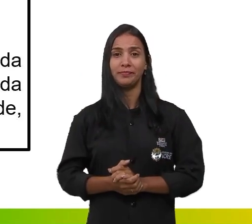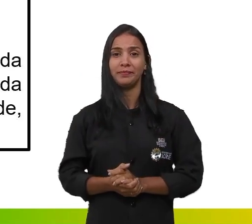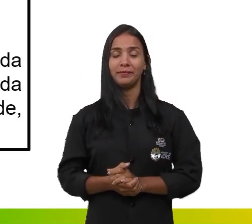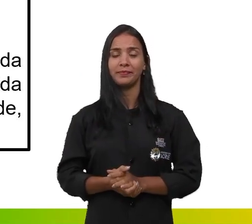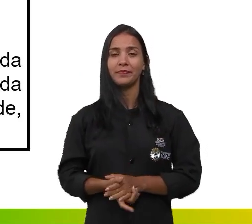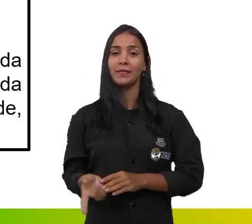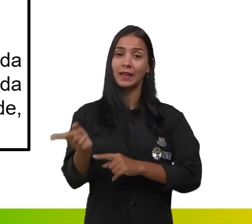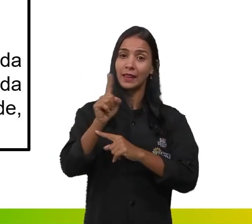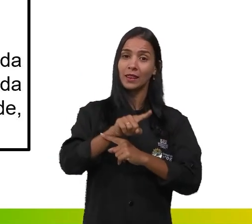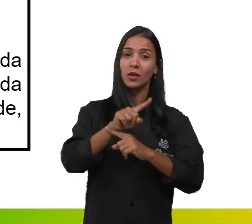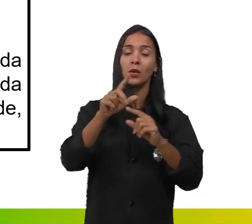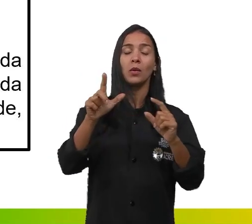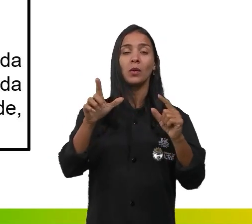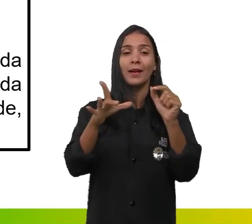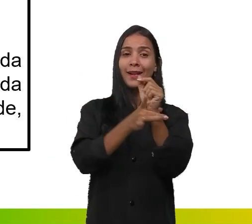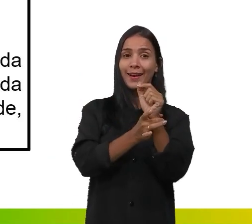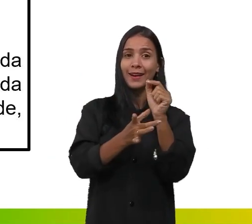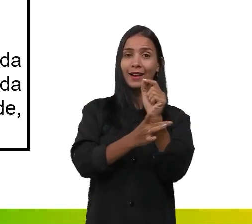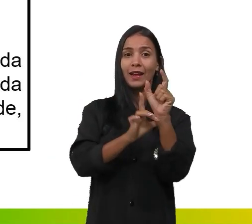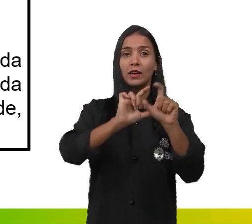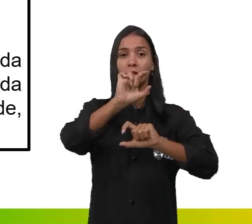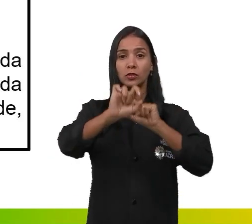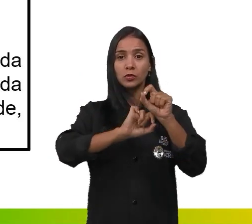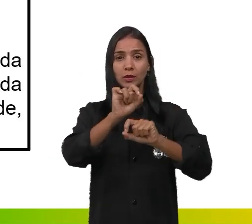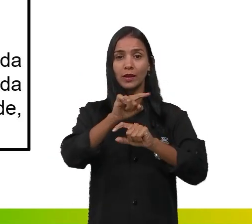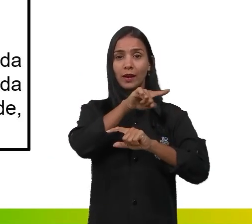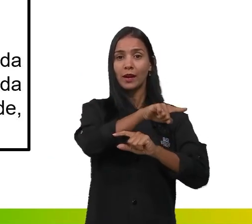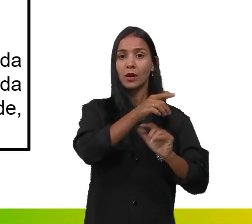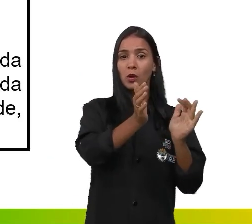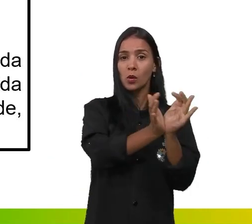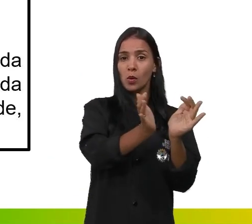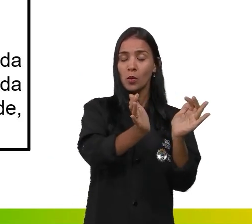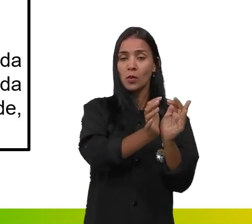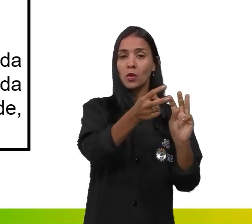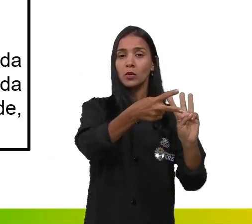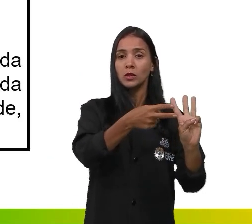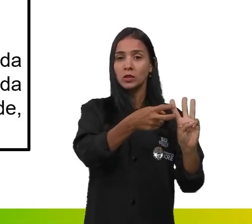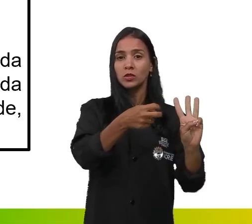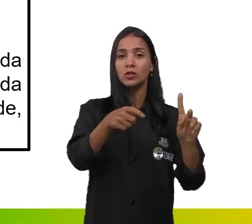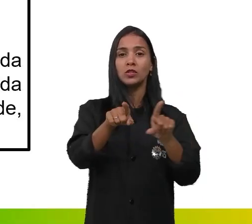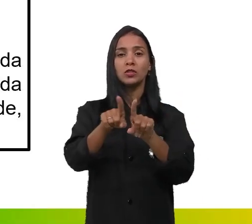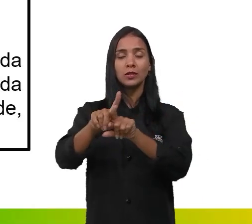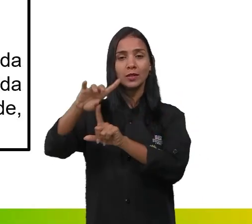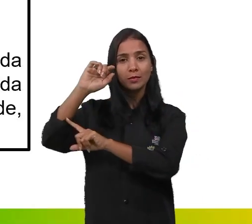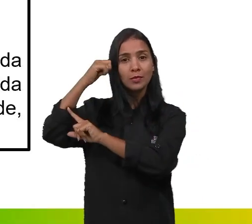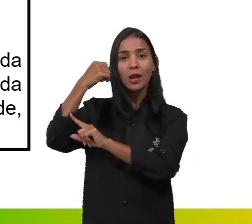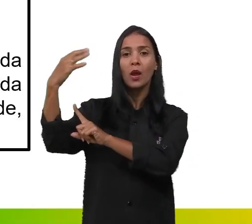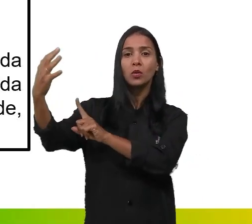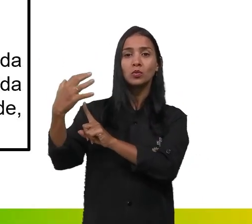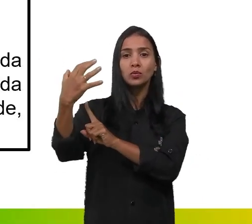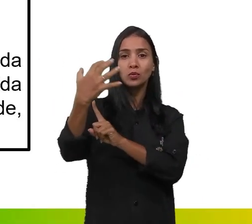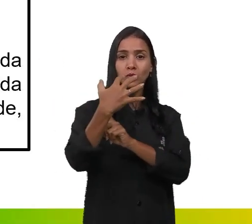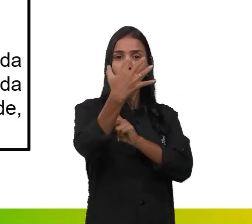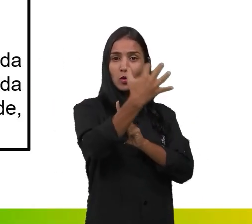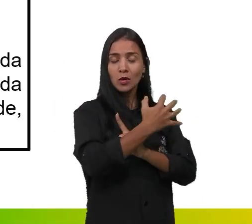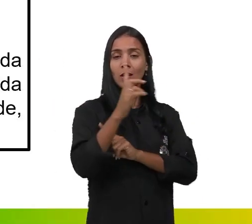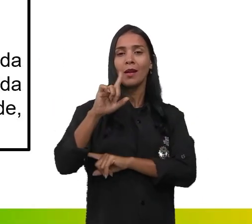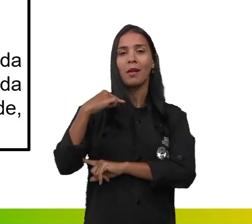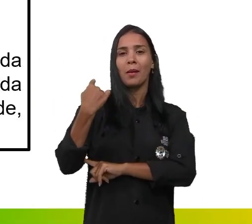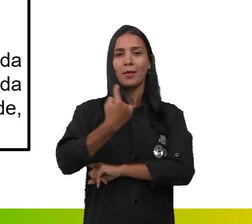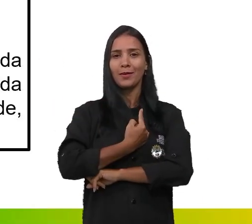contribuições desses povos para a cultura e a história brasileiras sejam